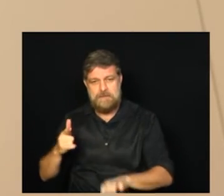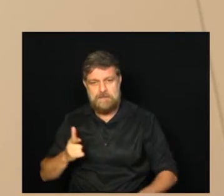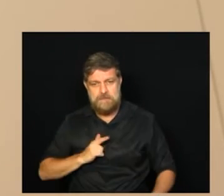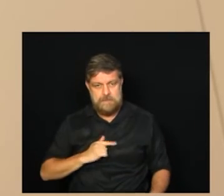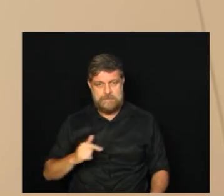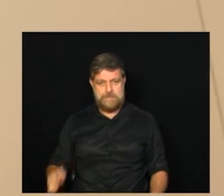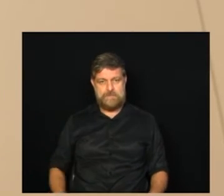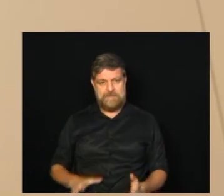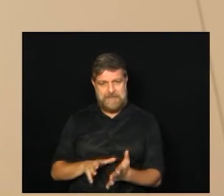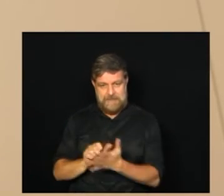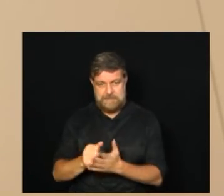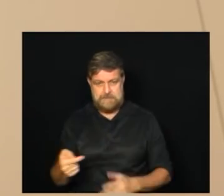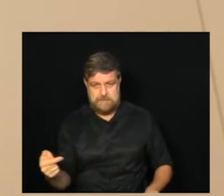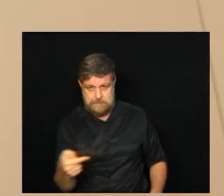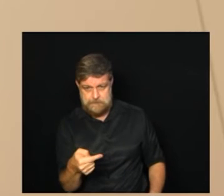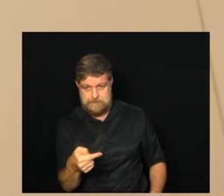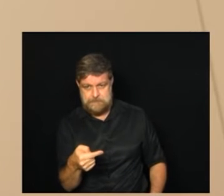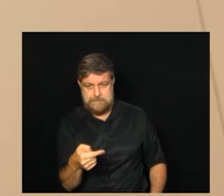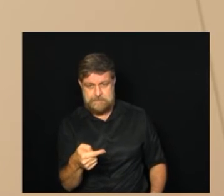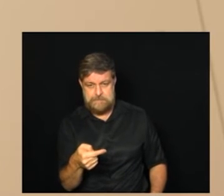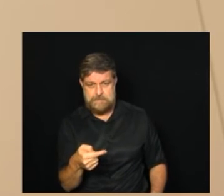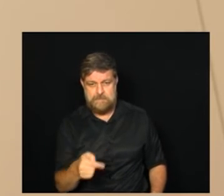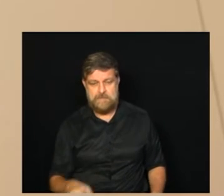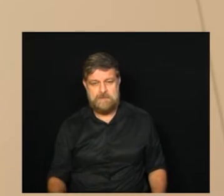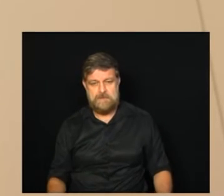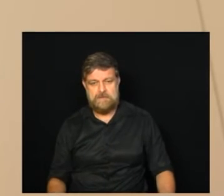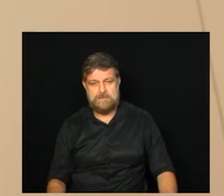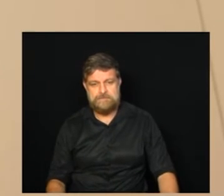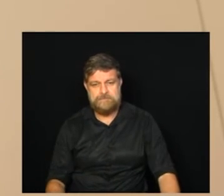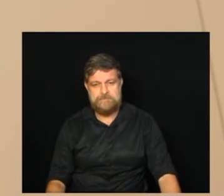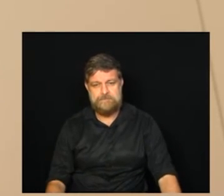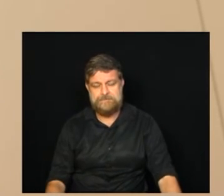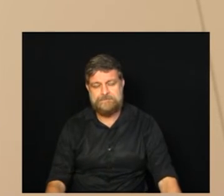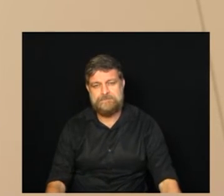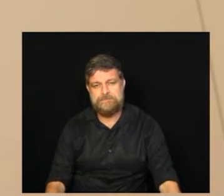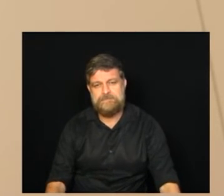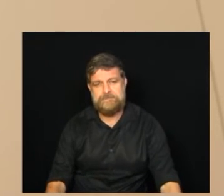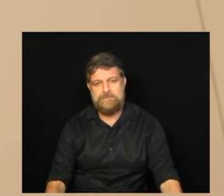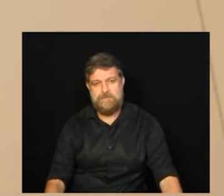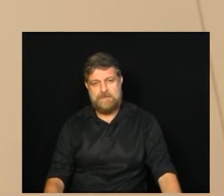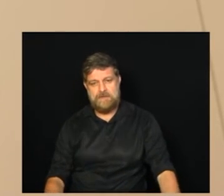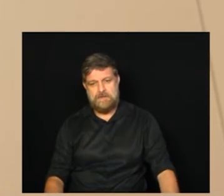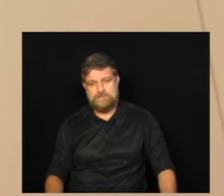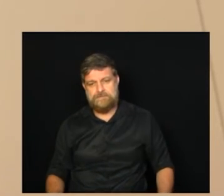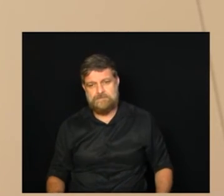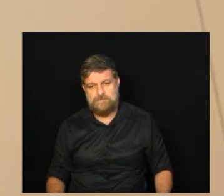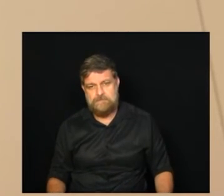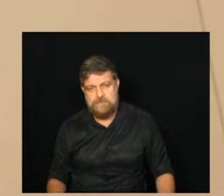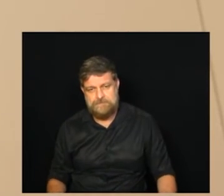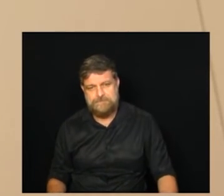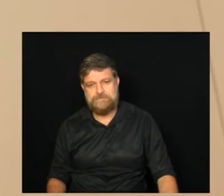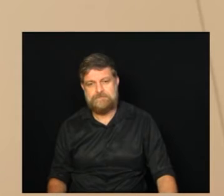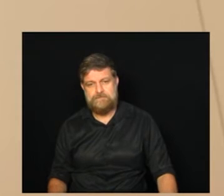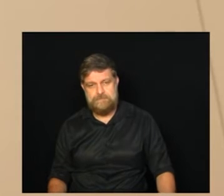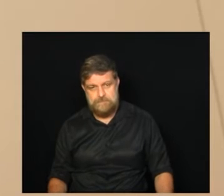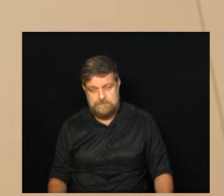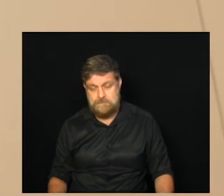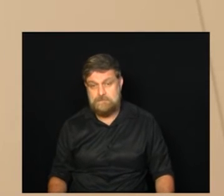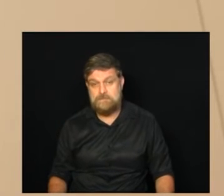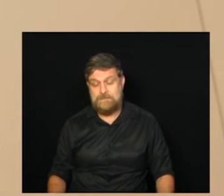de empreendedores que possam impactar positivamente as condições de moradia para aqueles que